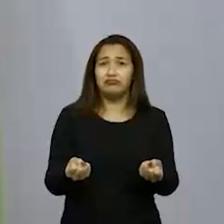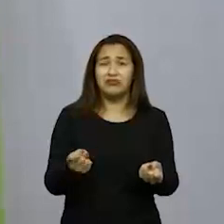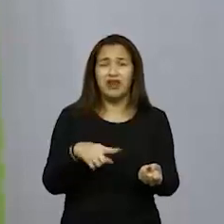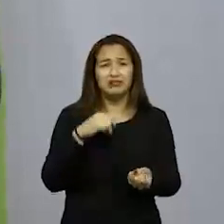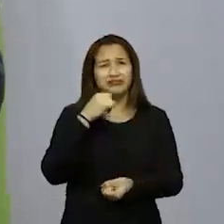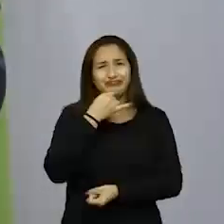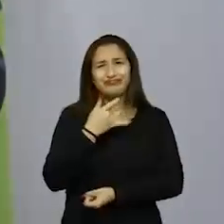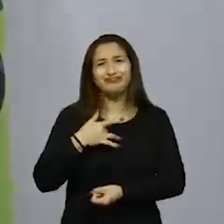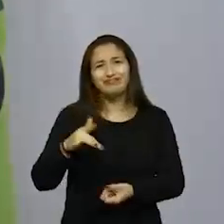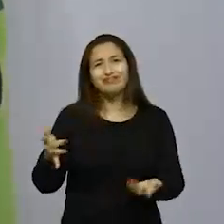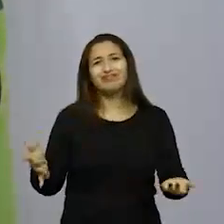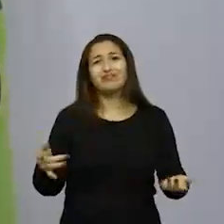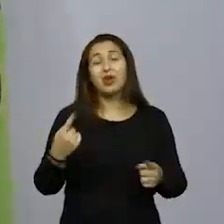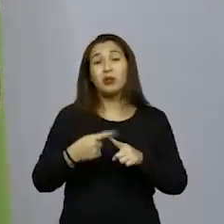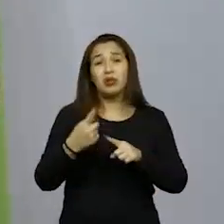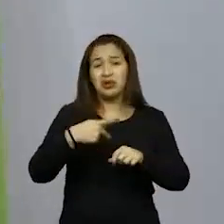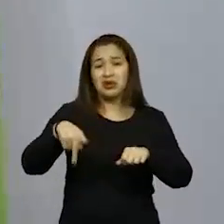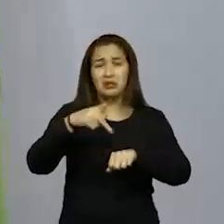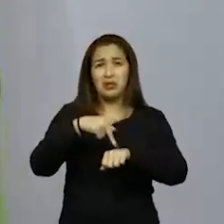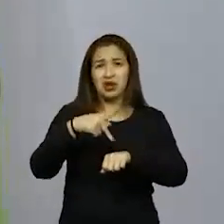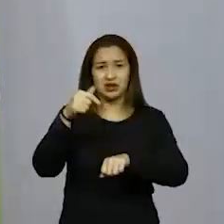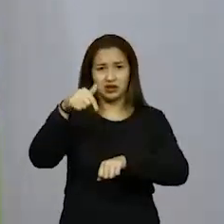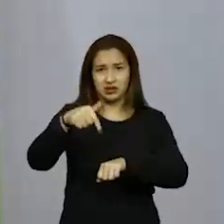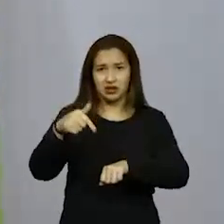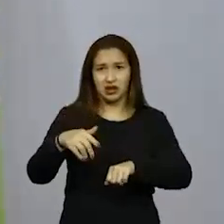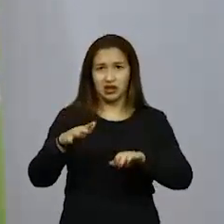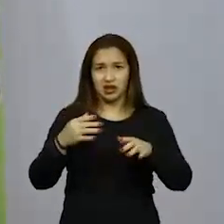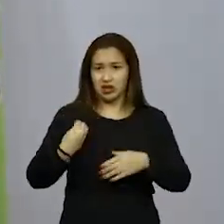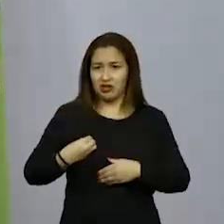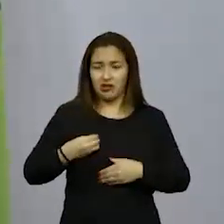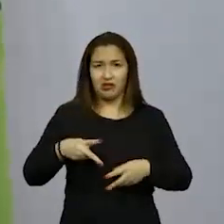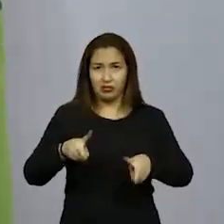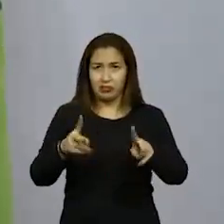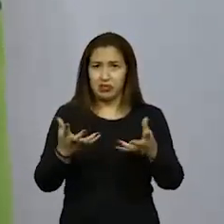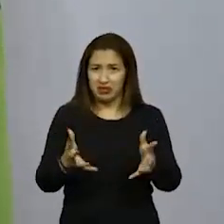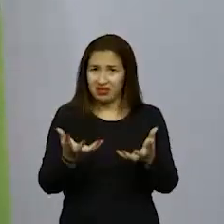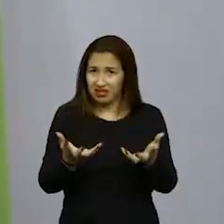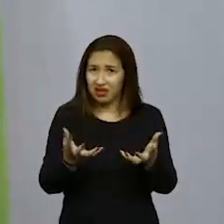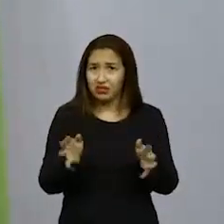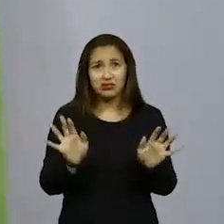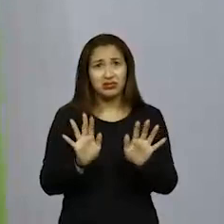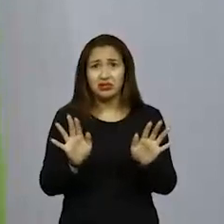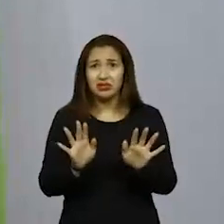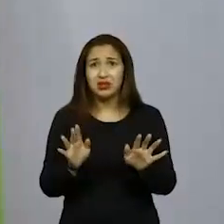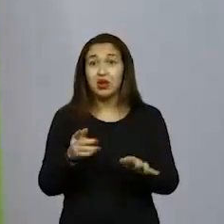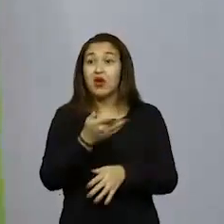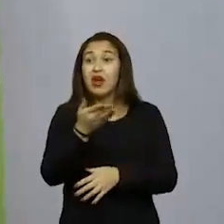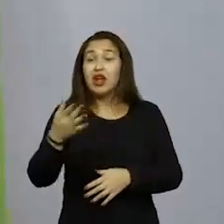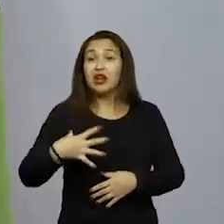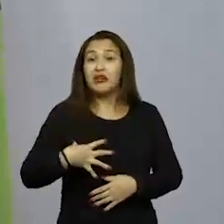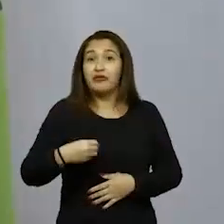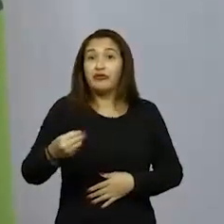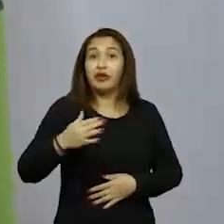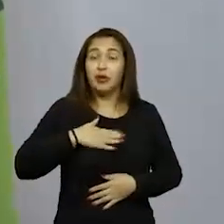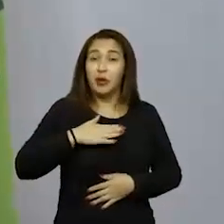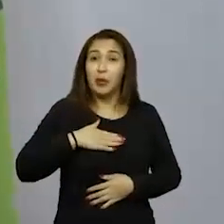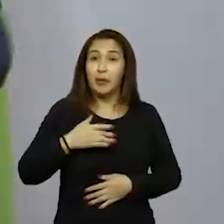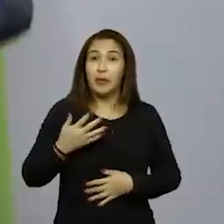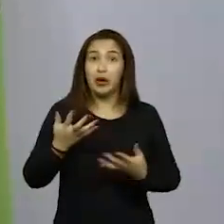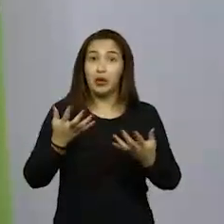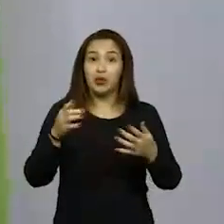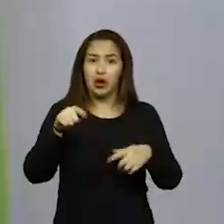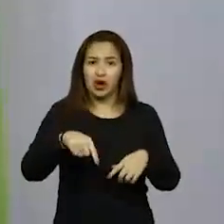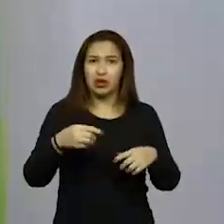triste isso, porque esse não é o país que eu quero morar. Esse não é o país que eu quero deixar para os meus filhos. Onde nós aceitamos que um